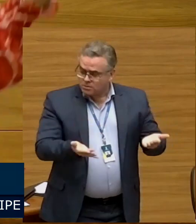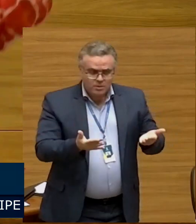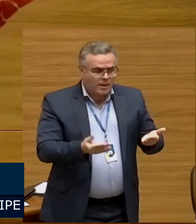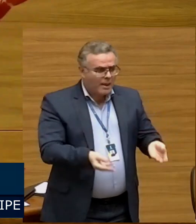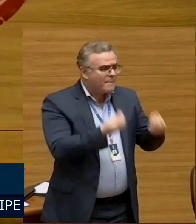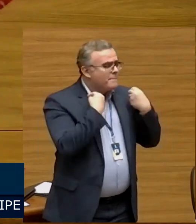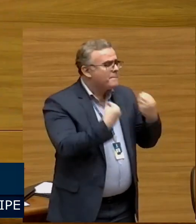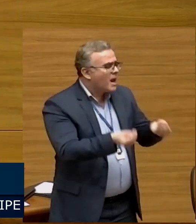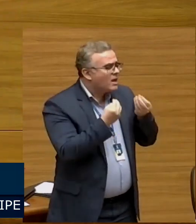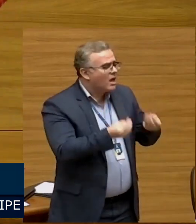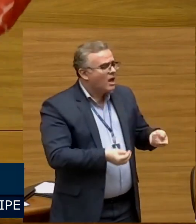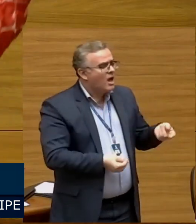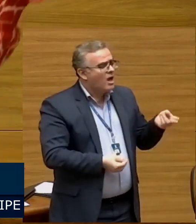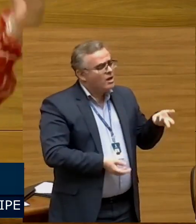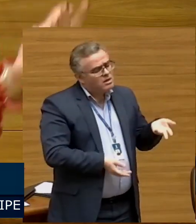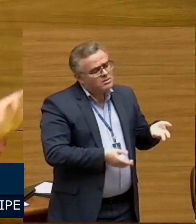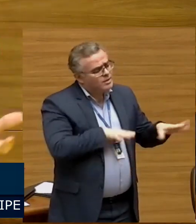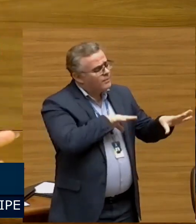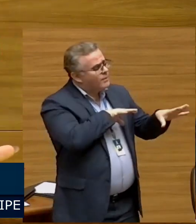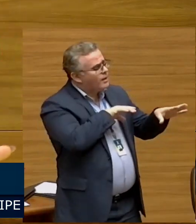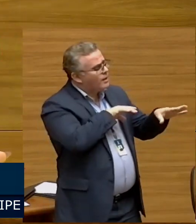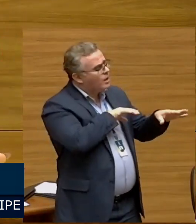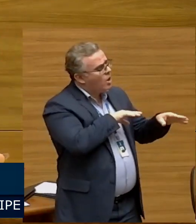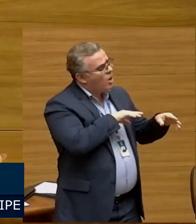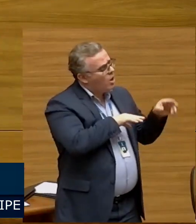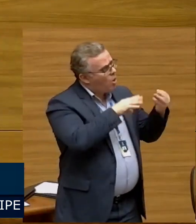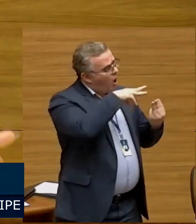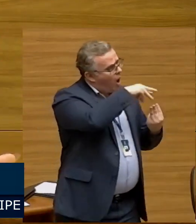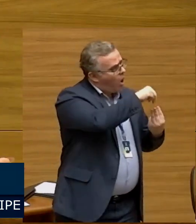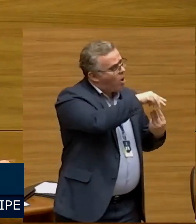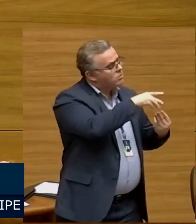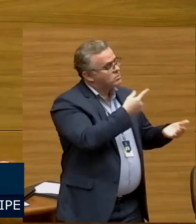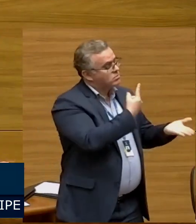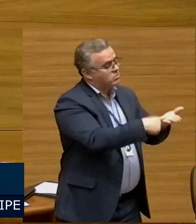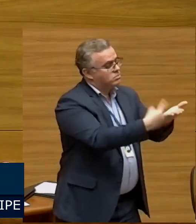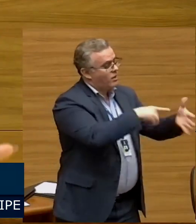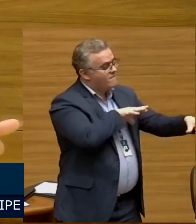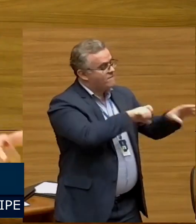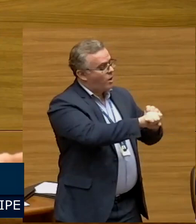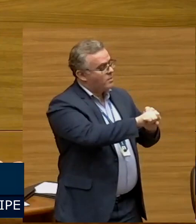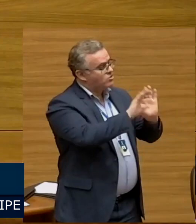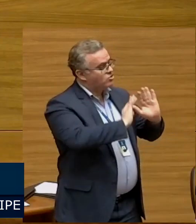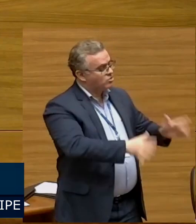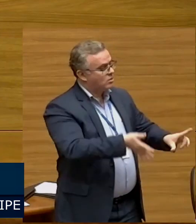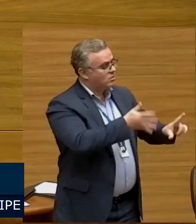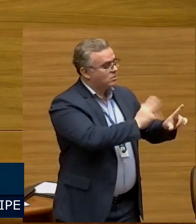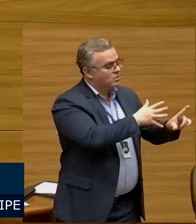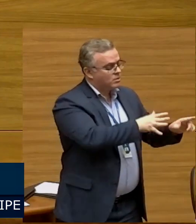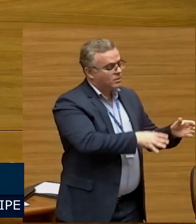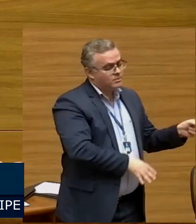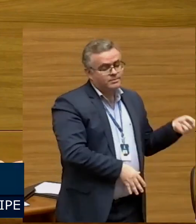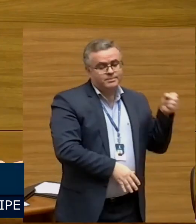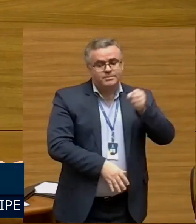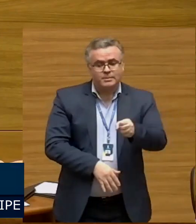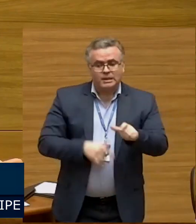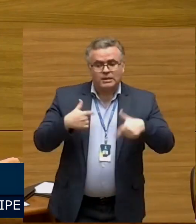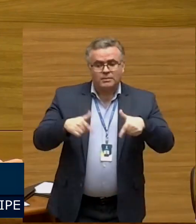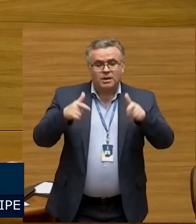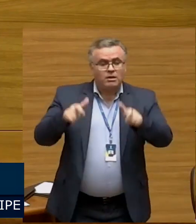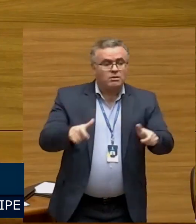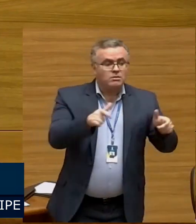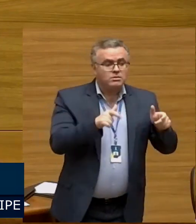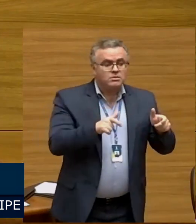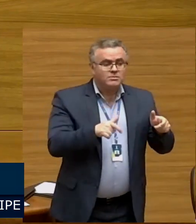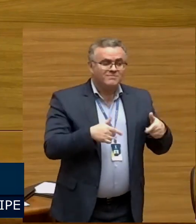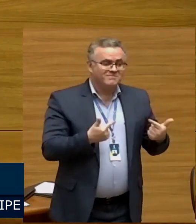adianta a universidade estar formando aí tantos profissionais e não ter mercado de trabalho, não ter onde trabalhar. Infelizmente, a